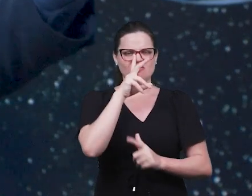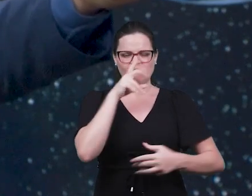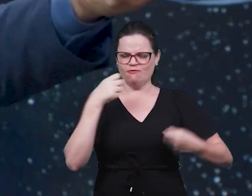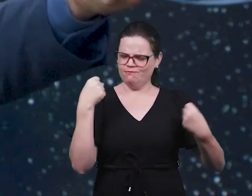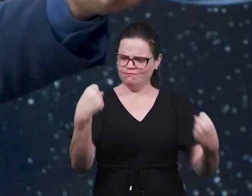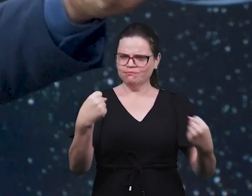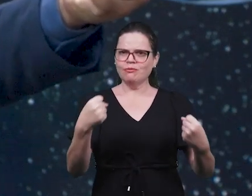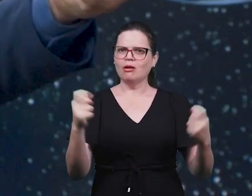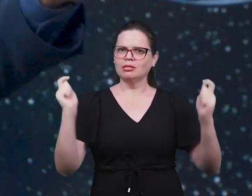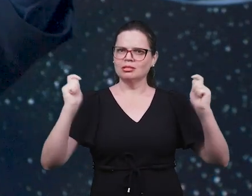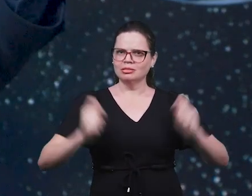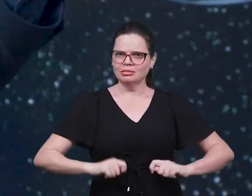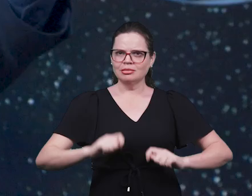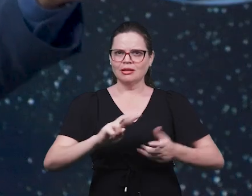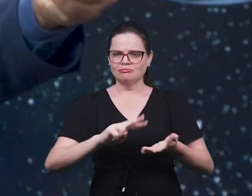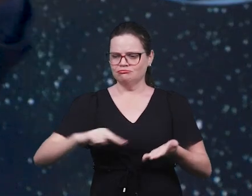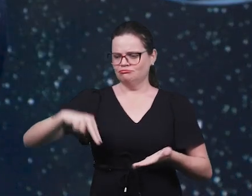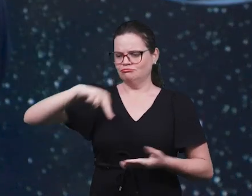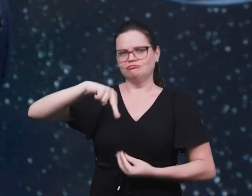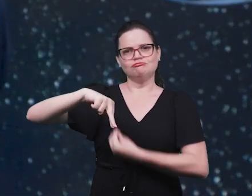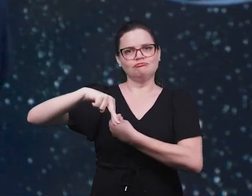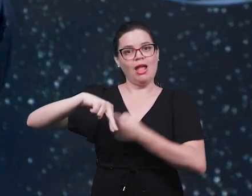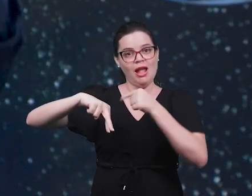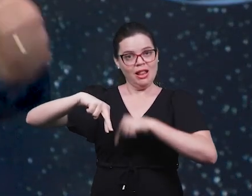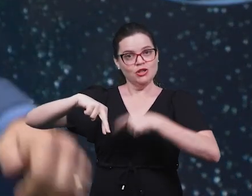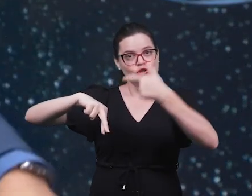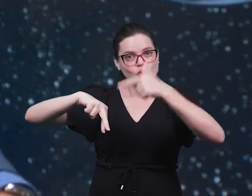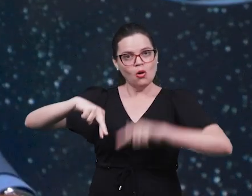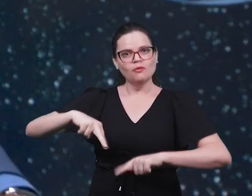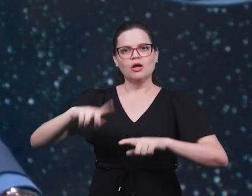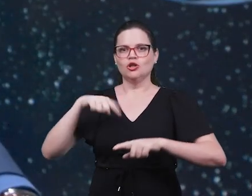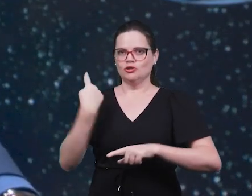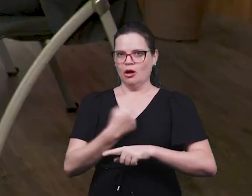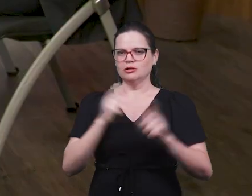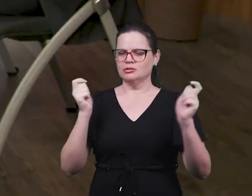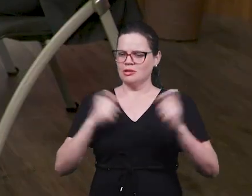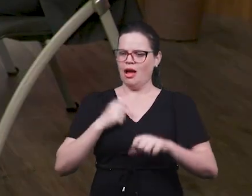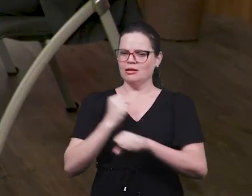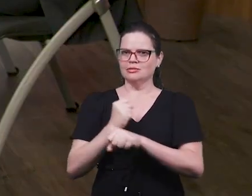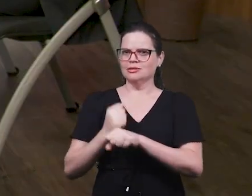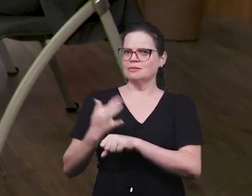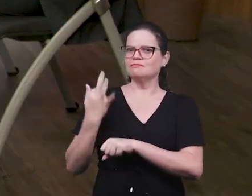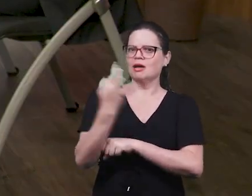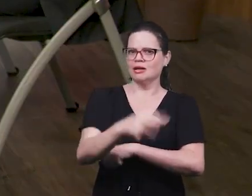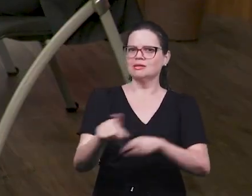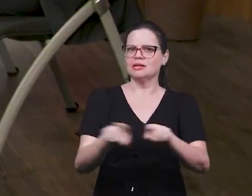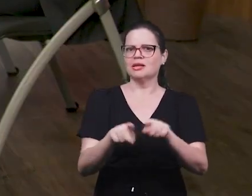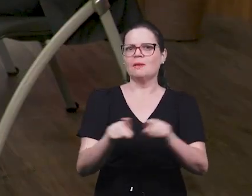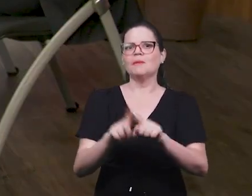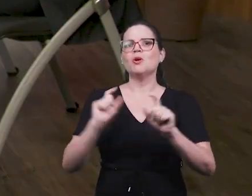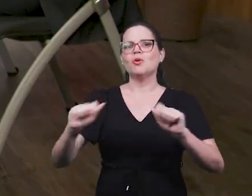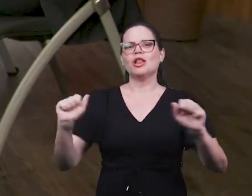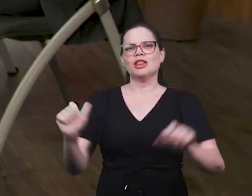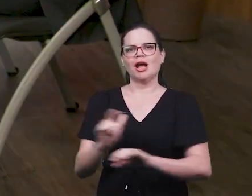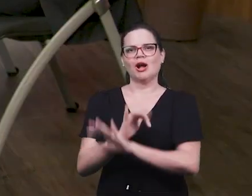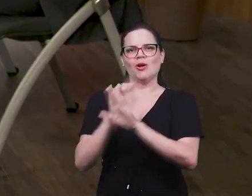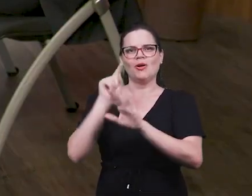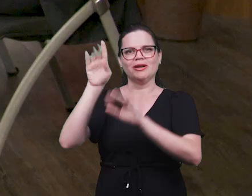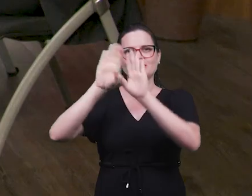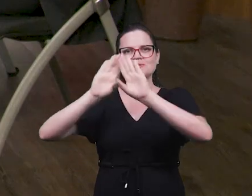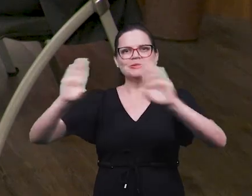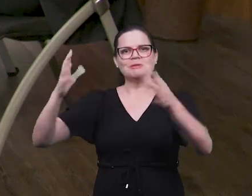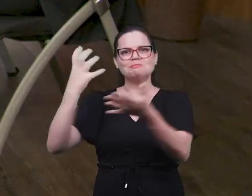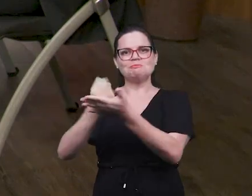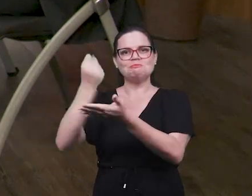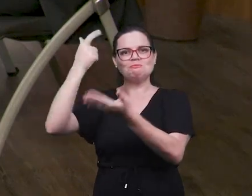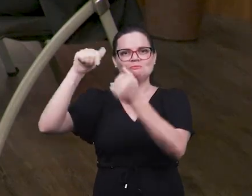sua ressurreição, nós temos a esperança da glória de Deus. E é nesse contexto, né, pastor Sérgio, que lá em Apocalipse, quando